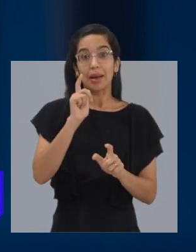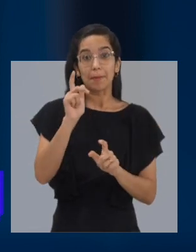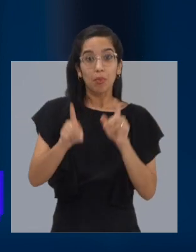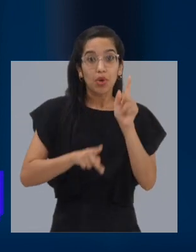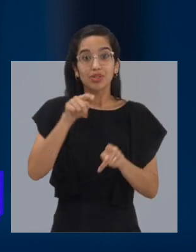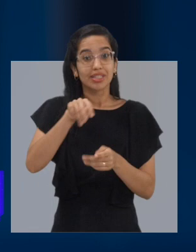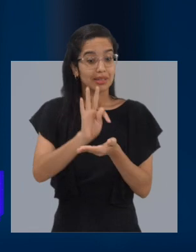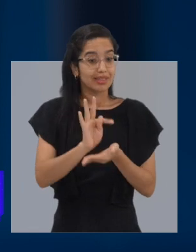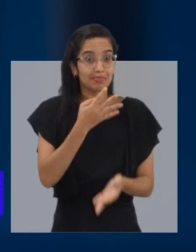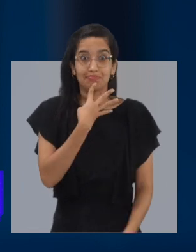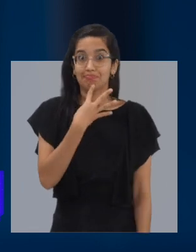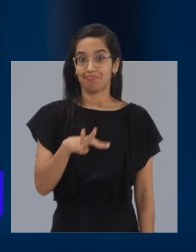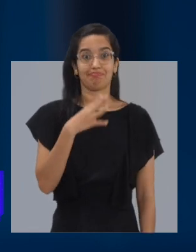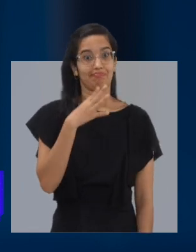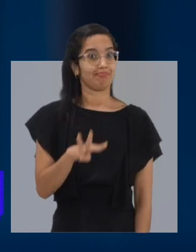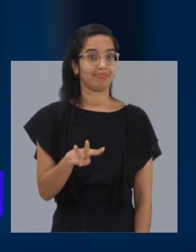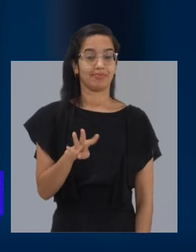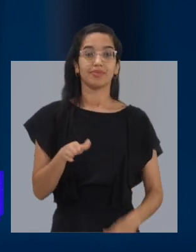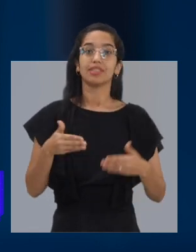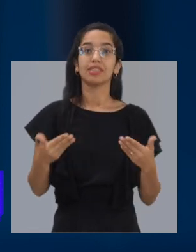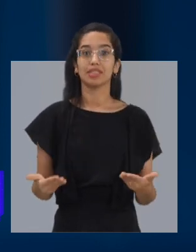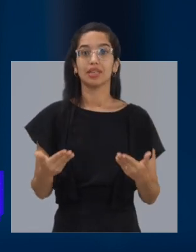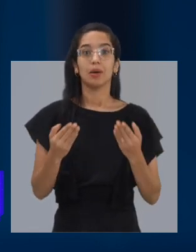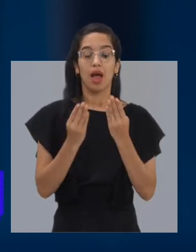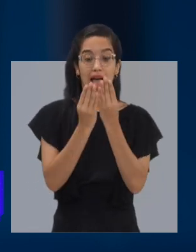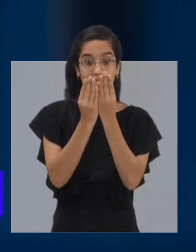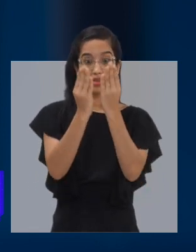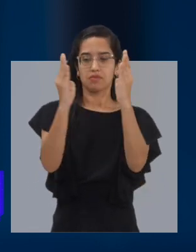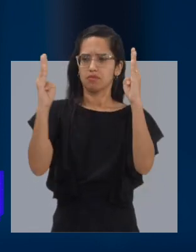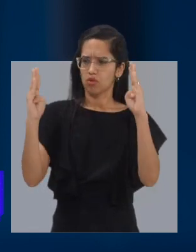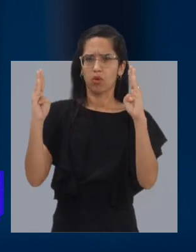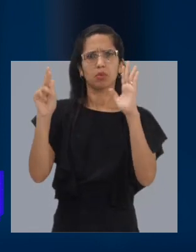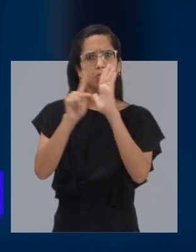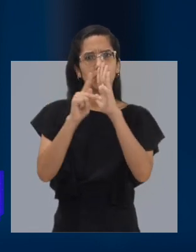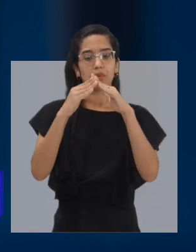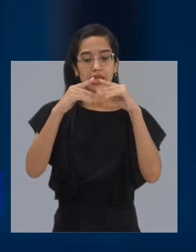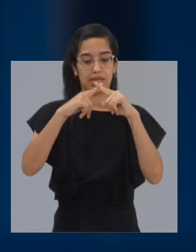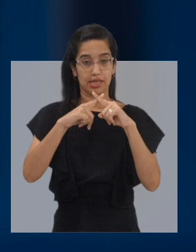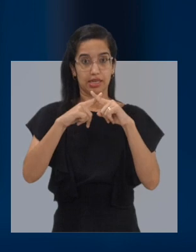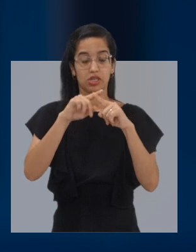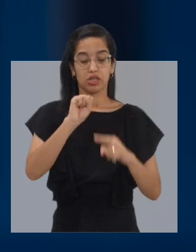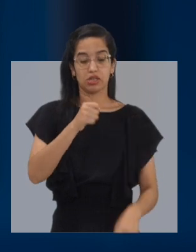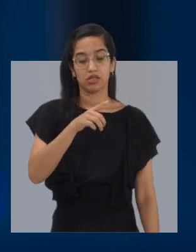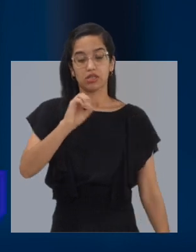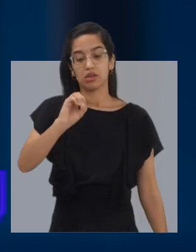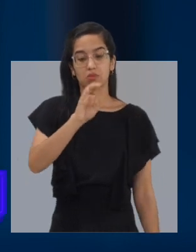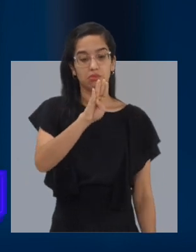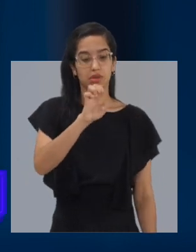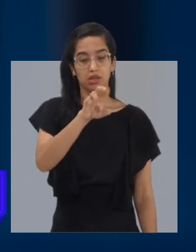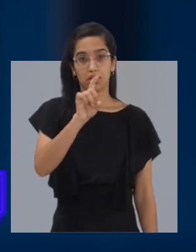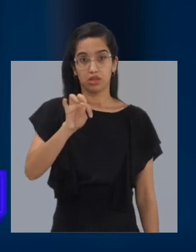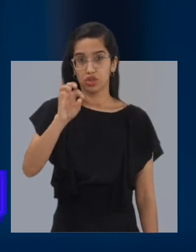específico, não conhecem. Então, as portas da Igreja São Benedito foram feitas por um artesão, um